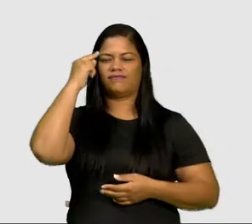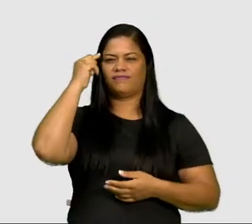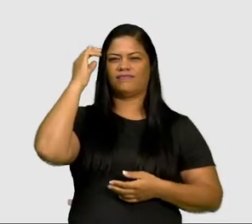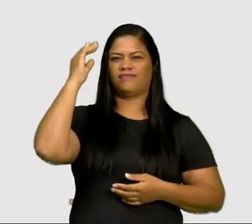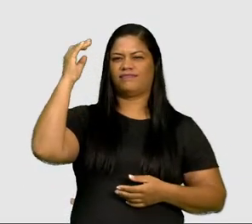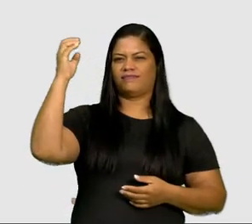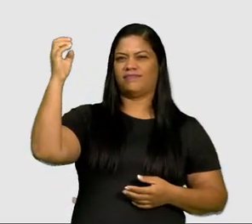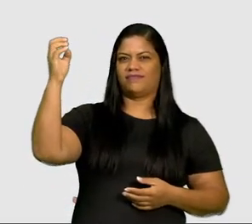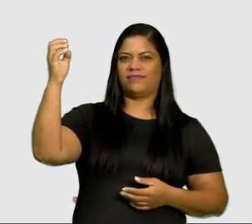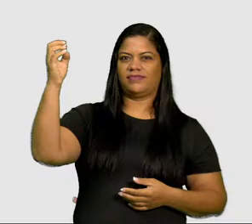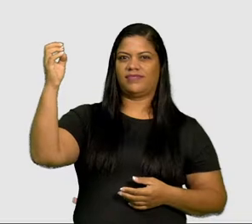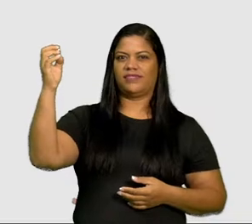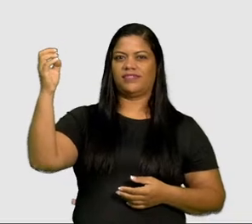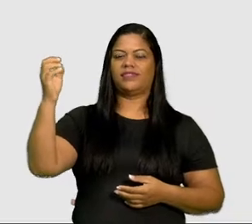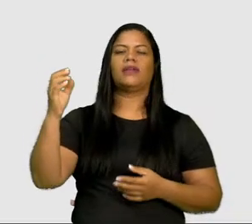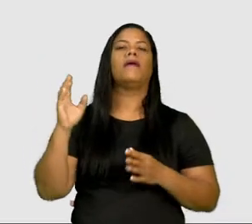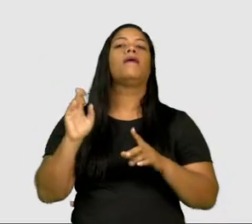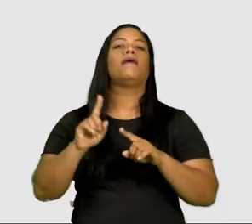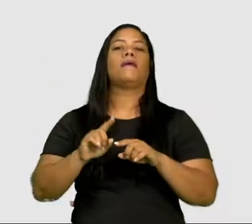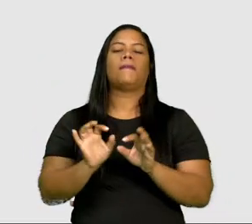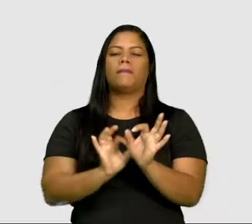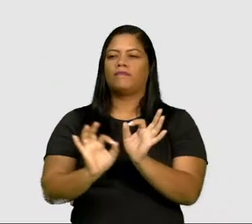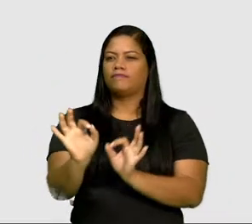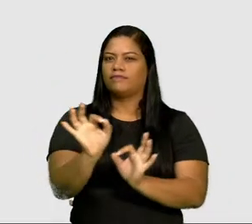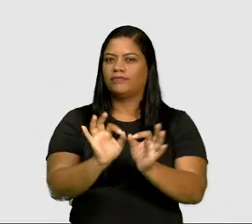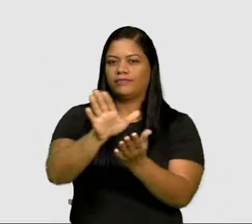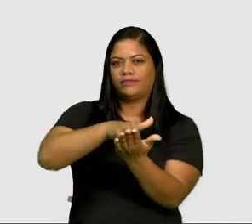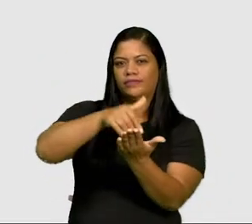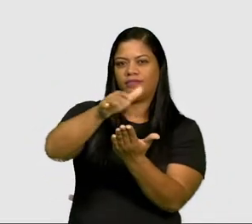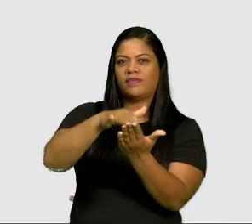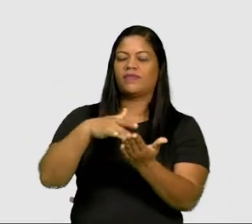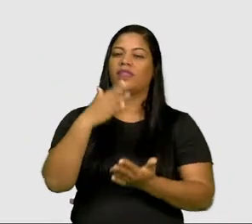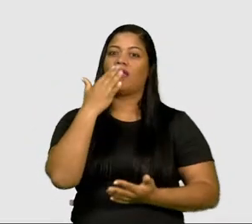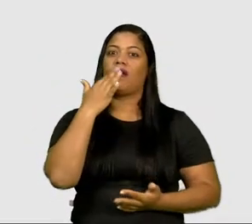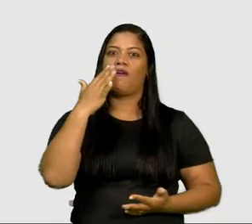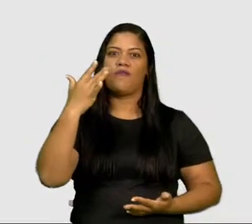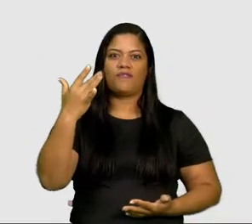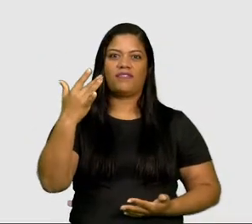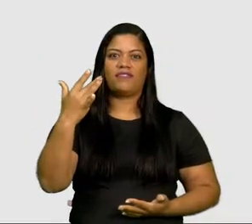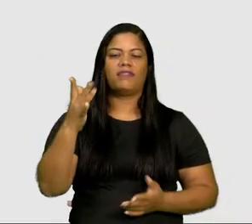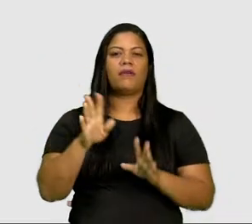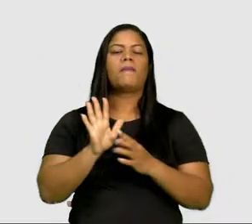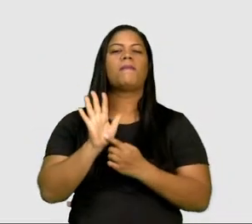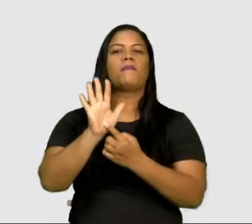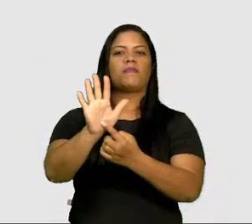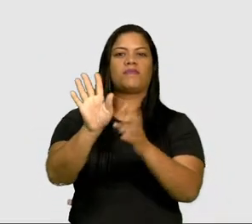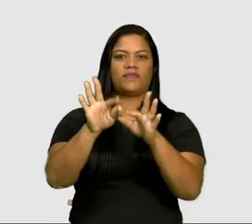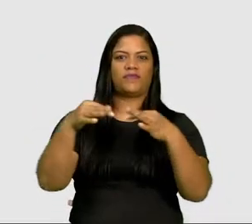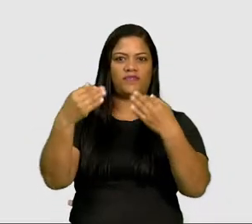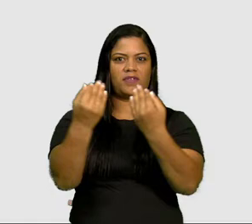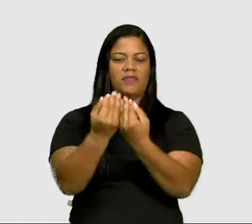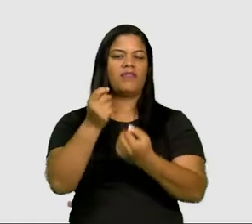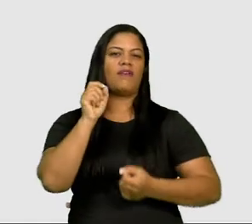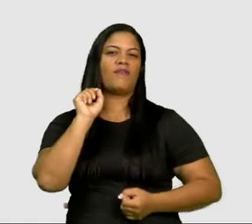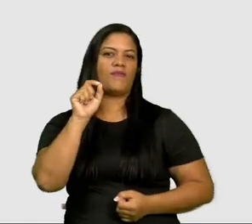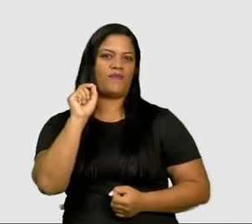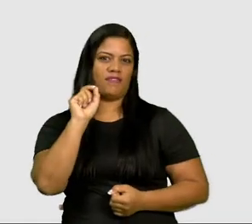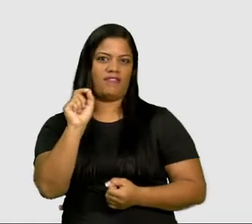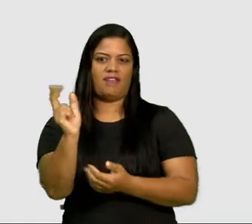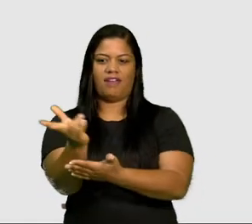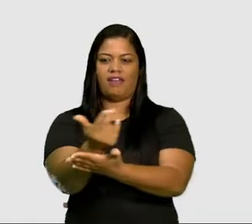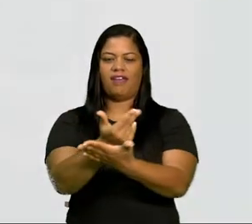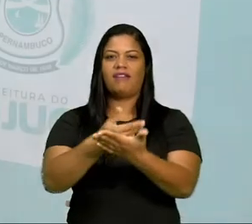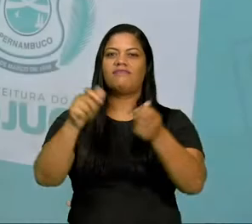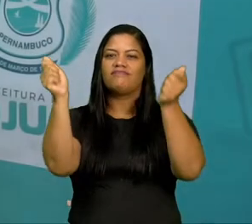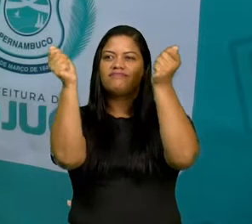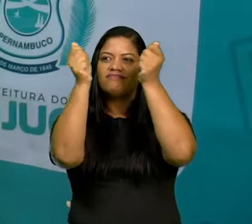abstrata. Deixe bem colorido e mostre para a sua família o que é uma arte abstrata, tá?